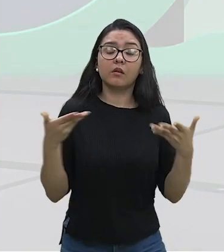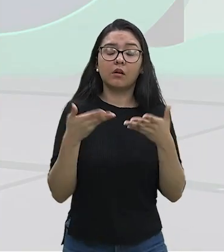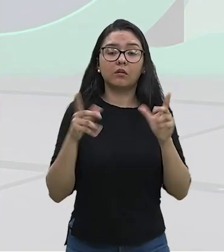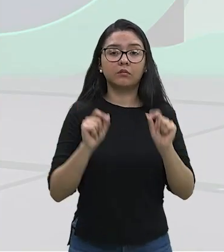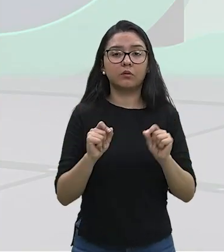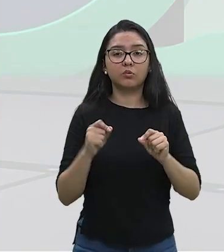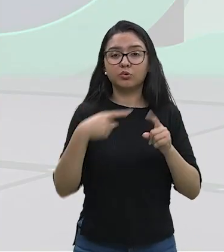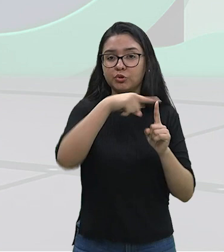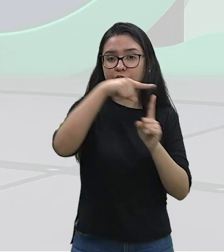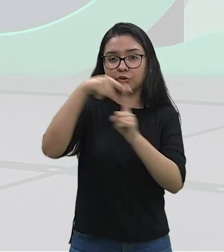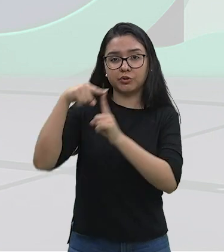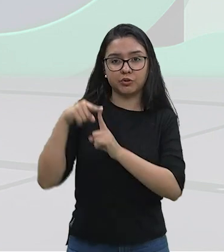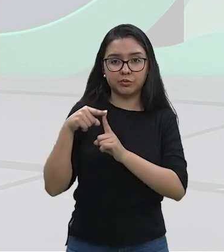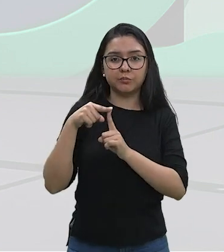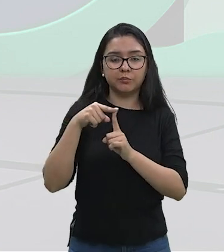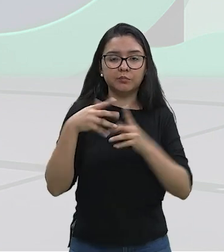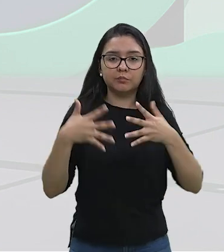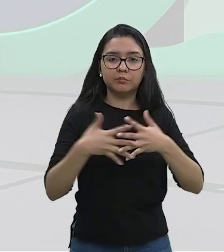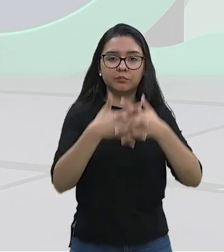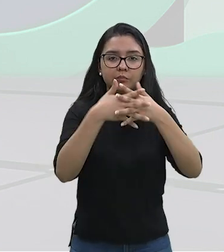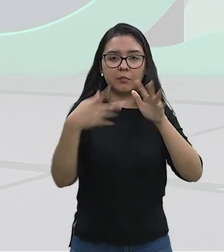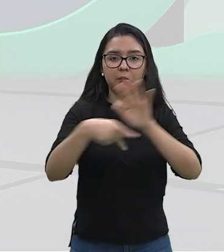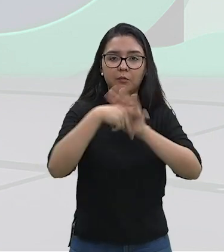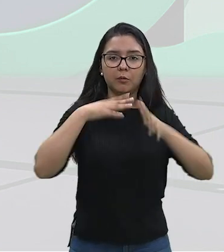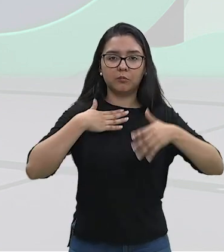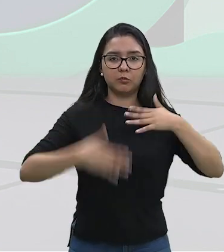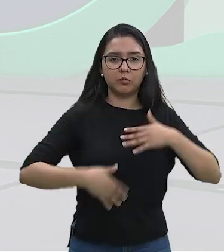dos tecidos que fazem parte aí do